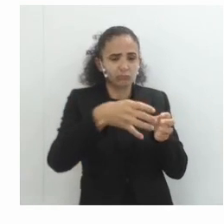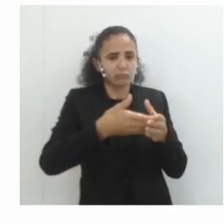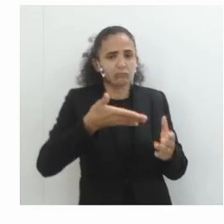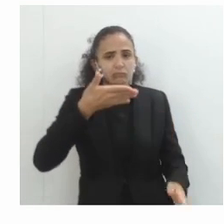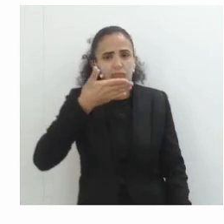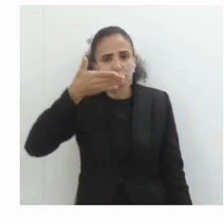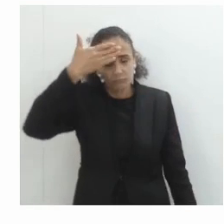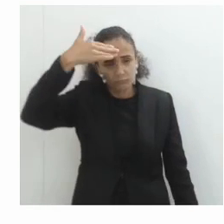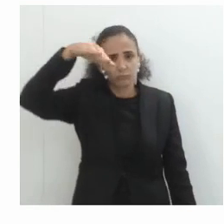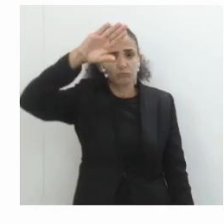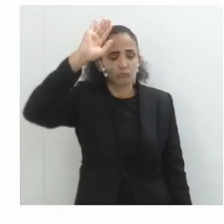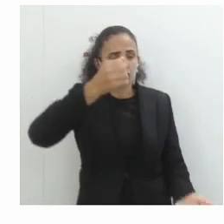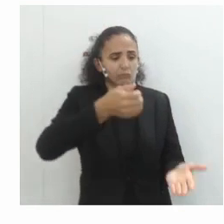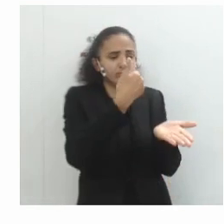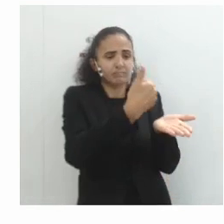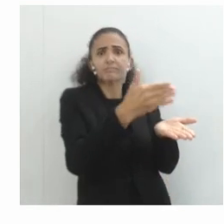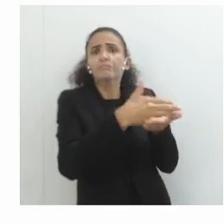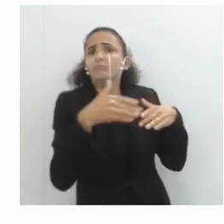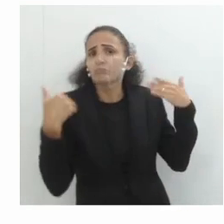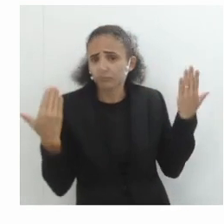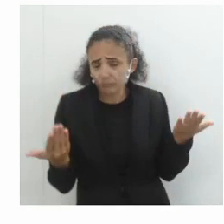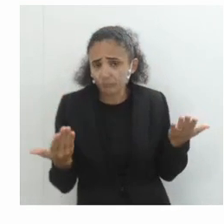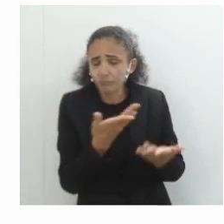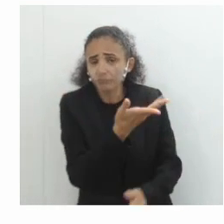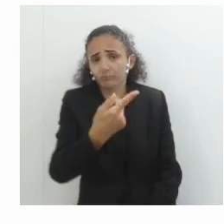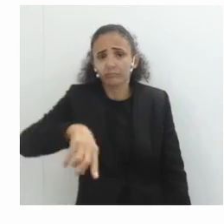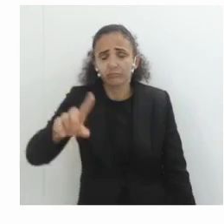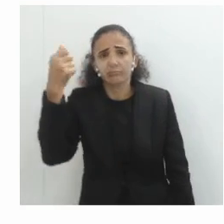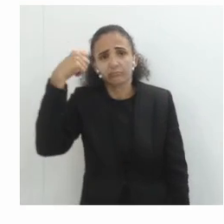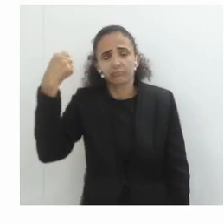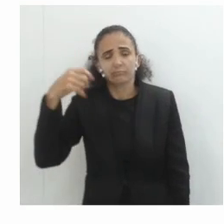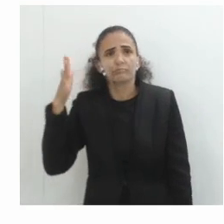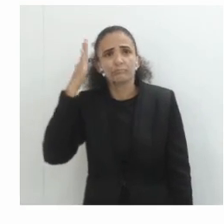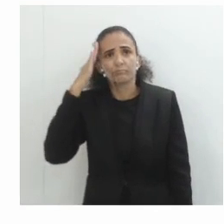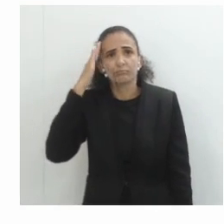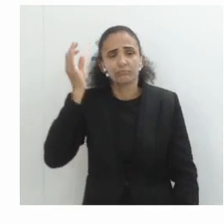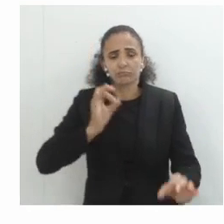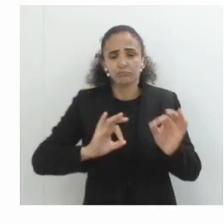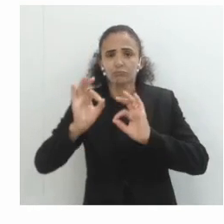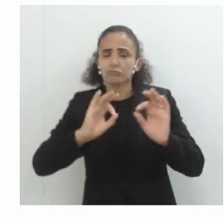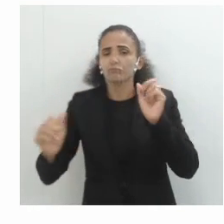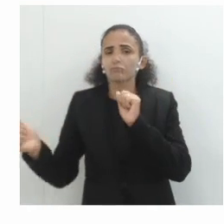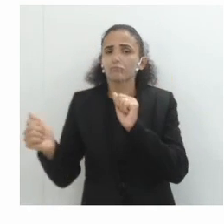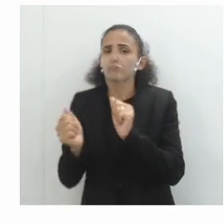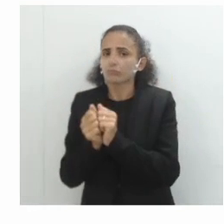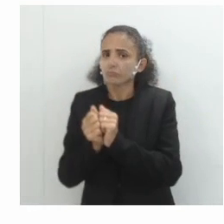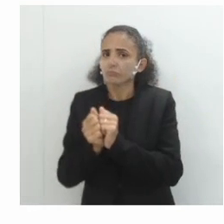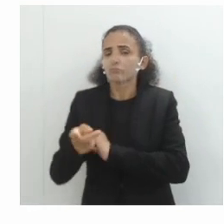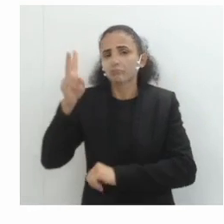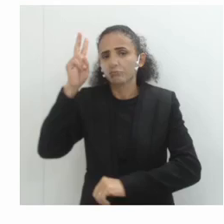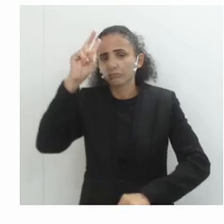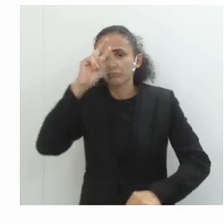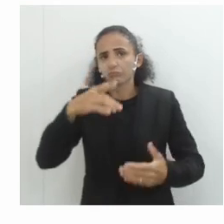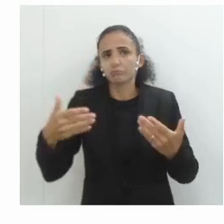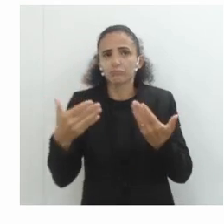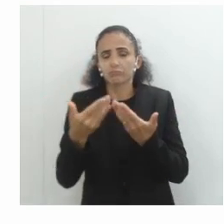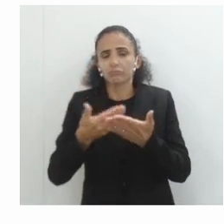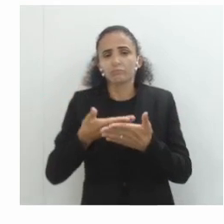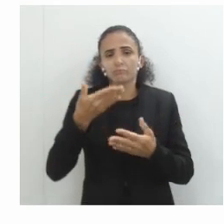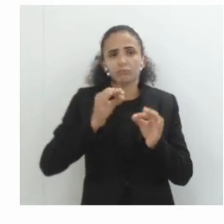muçulmana do seu território. Se a gente lembrar que o Myanmar ela tem um histórico mais ligado ao